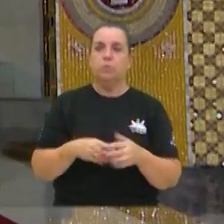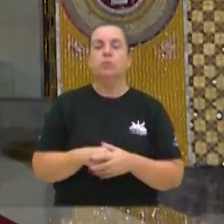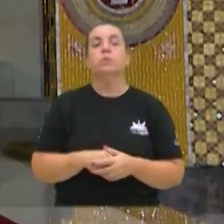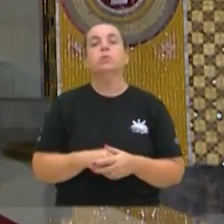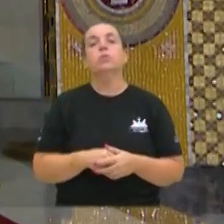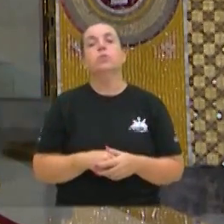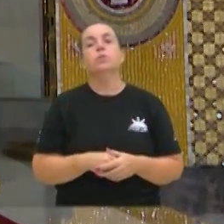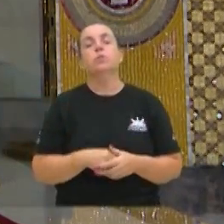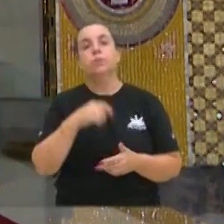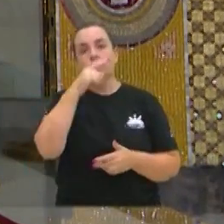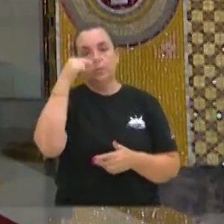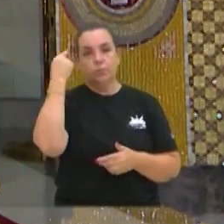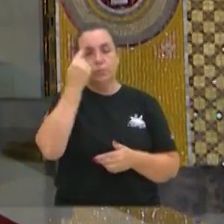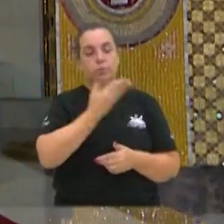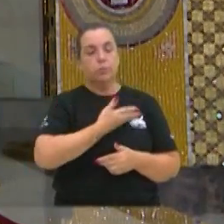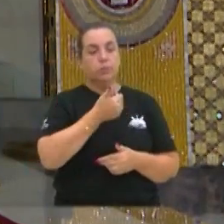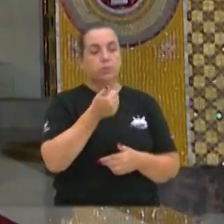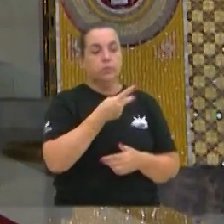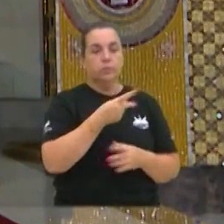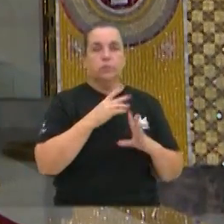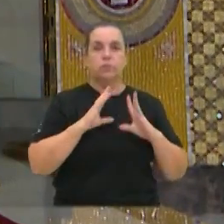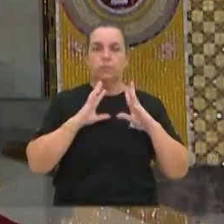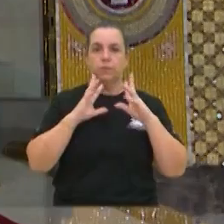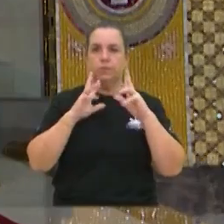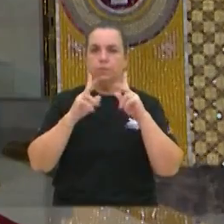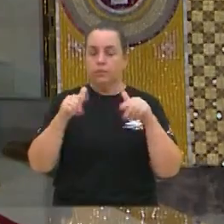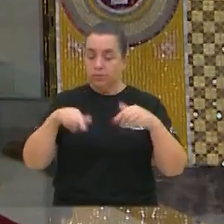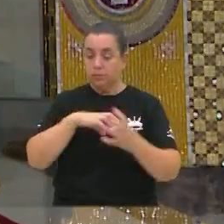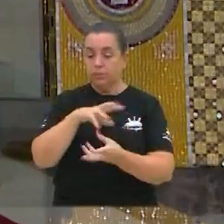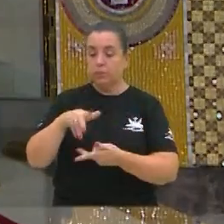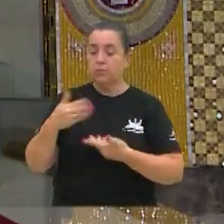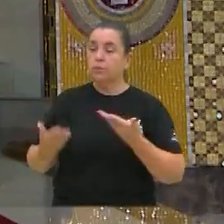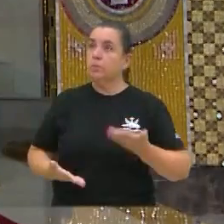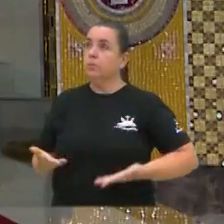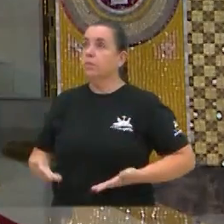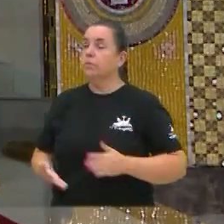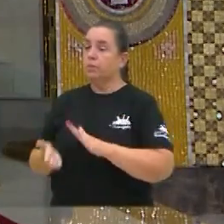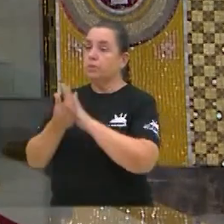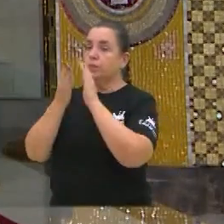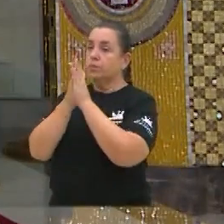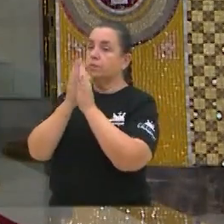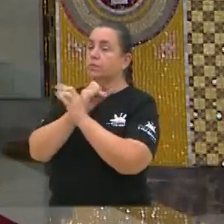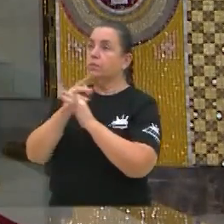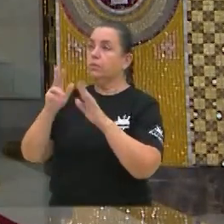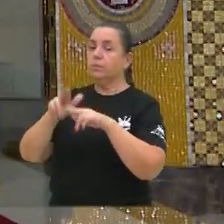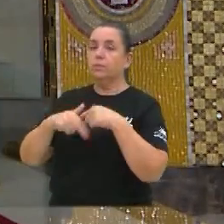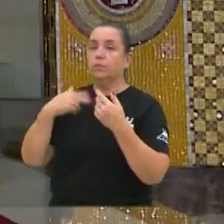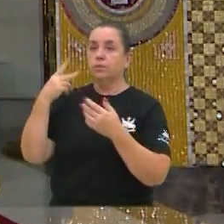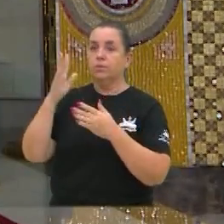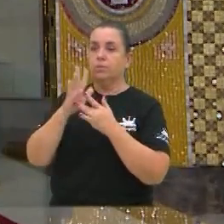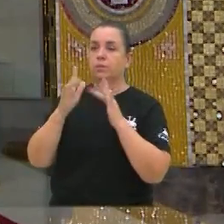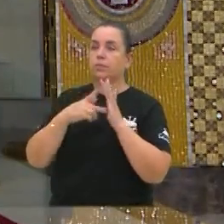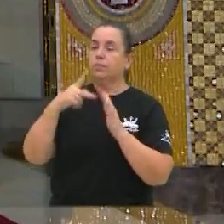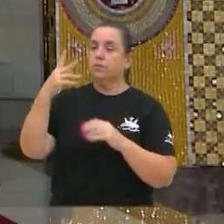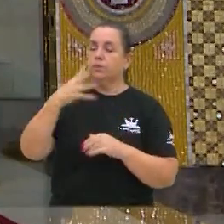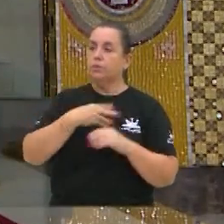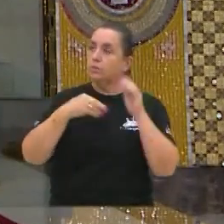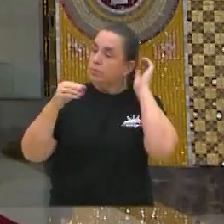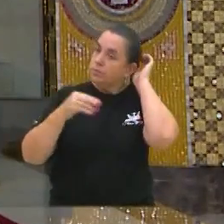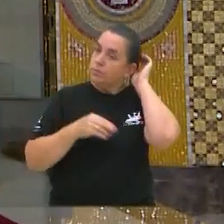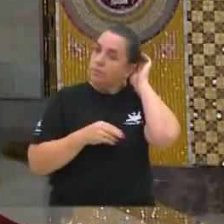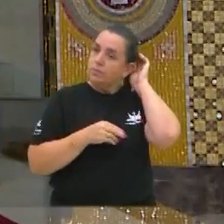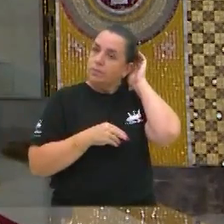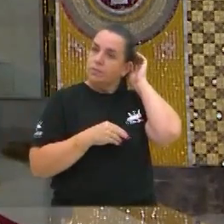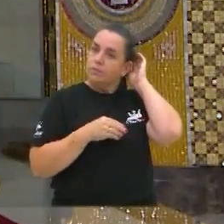São Pio de Pietreutina, e todos os que neste mundo vos serviram, a fim de vos louvarmos, glorificarmos, por Jesus